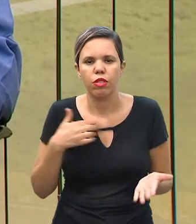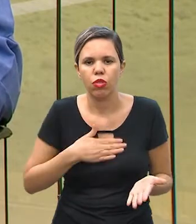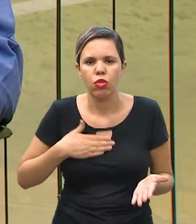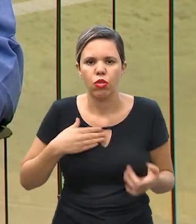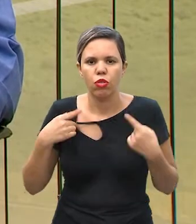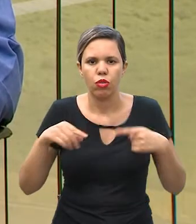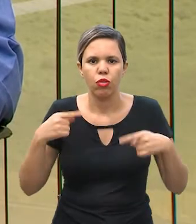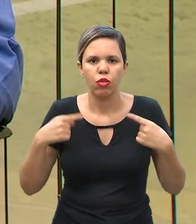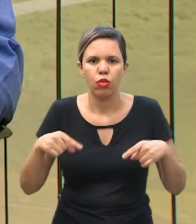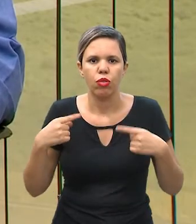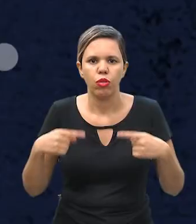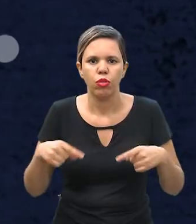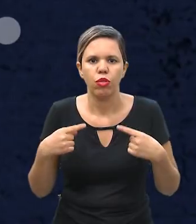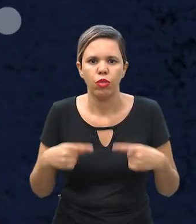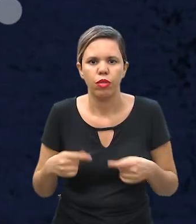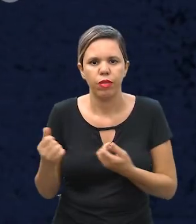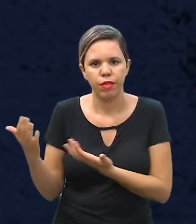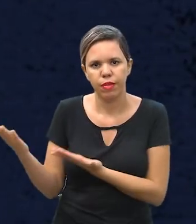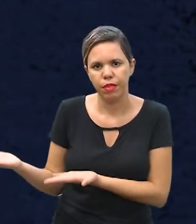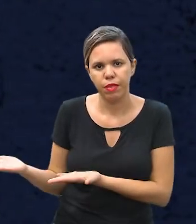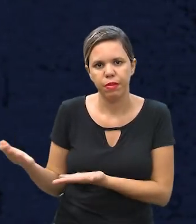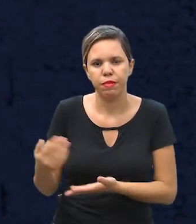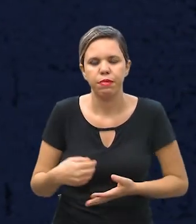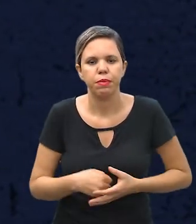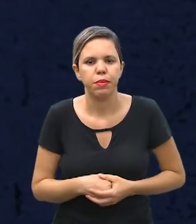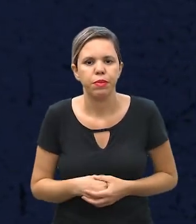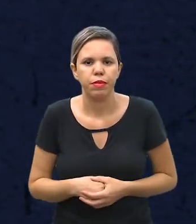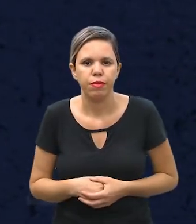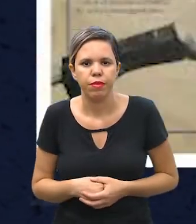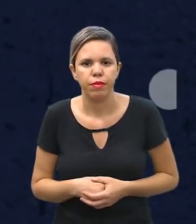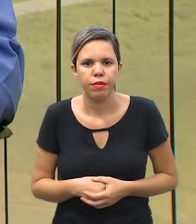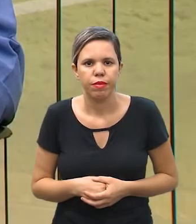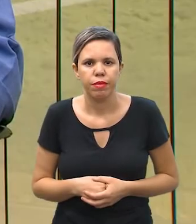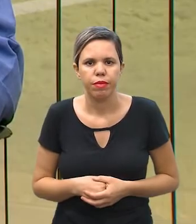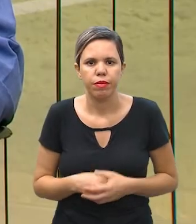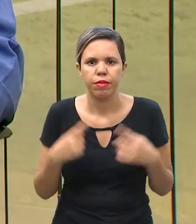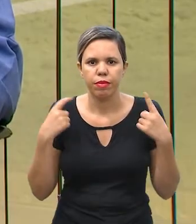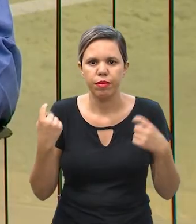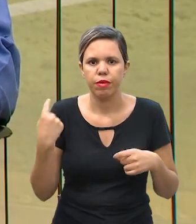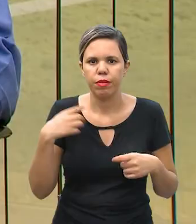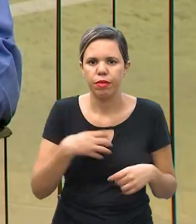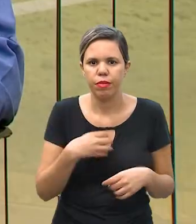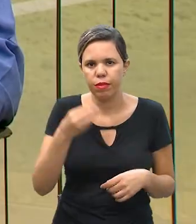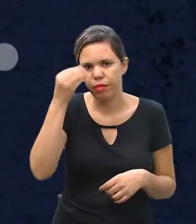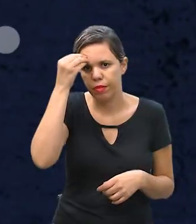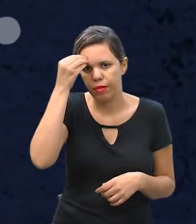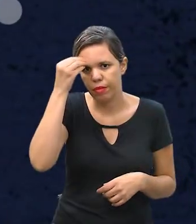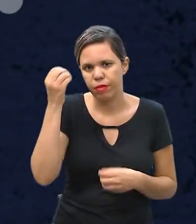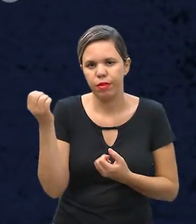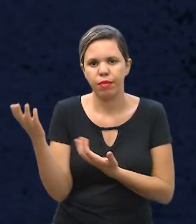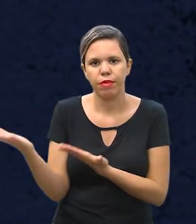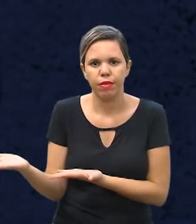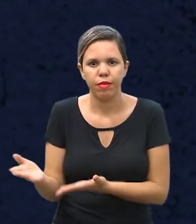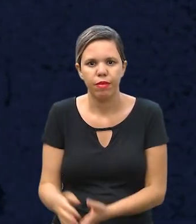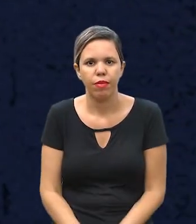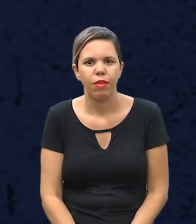gosto muito das músicas do Gil, e uma música que a gente ouvia muito na Bahia, que me marcou bastante, Asa Branca,